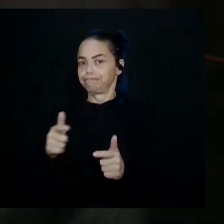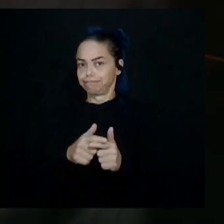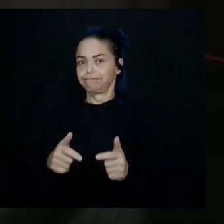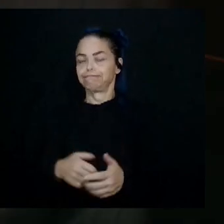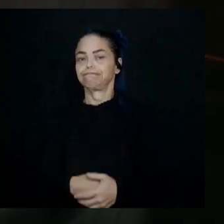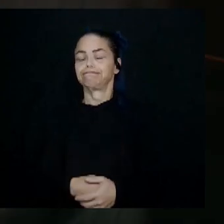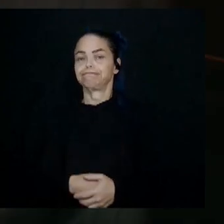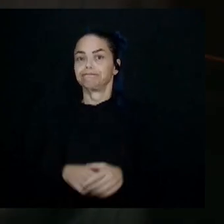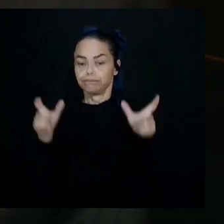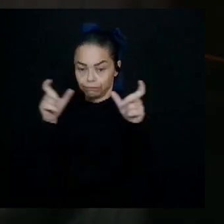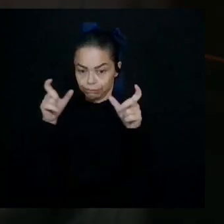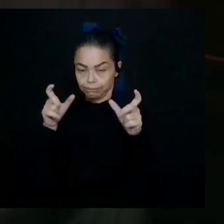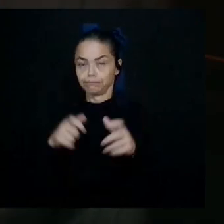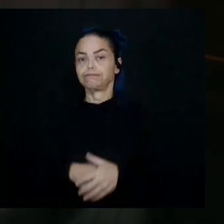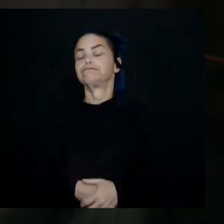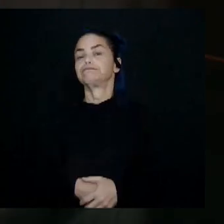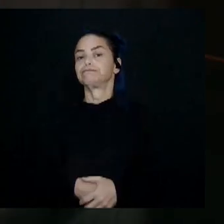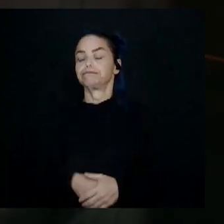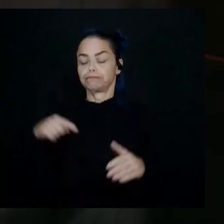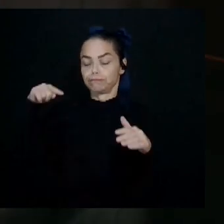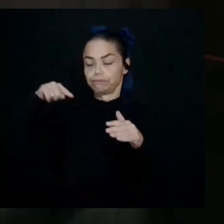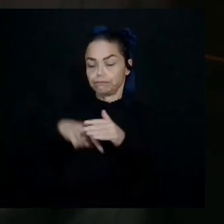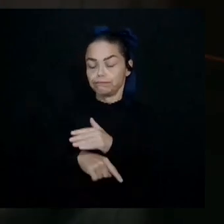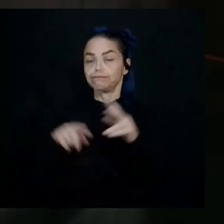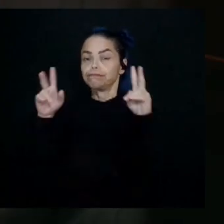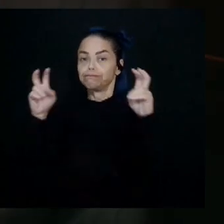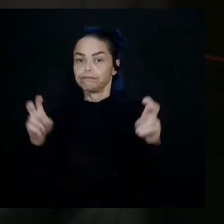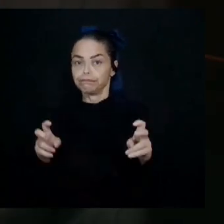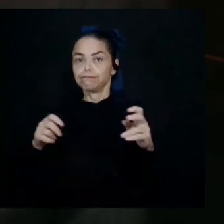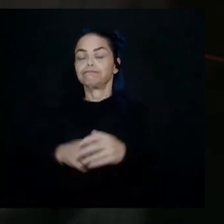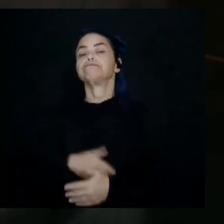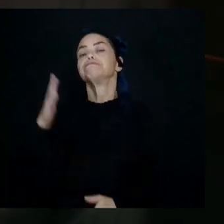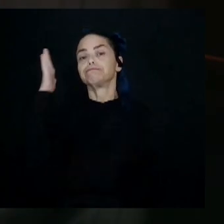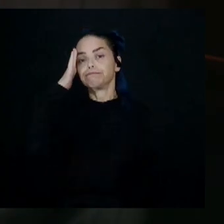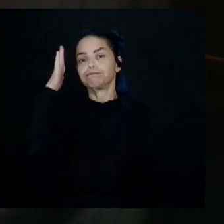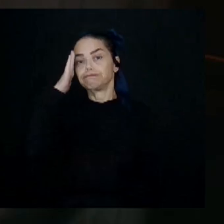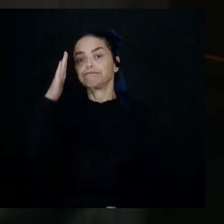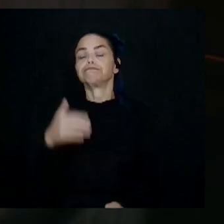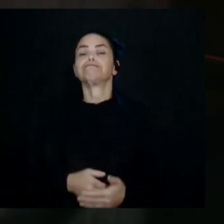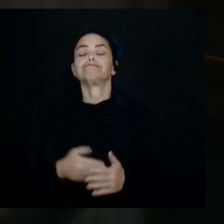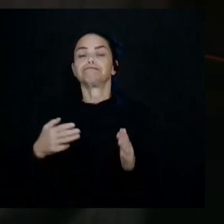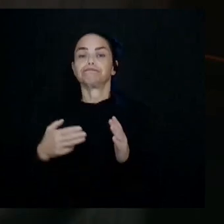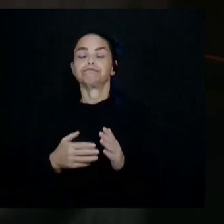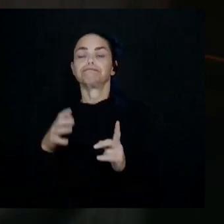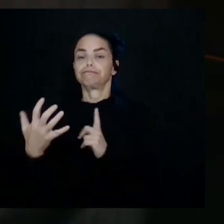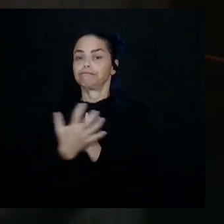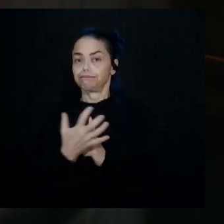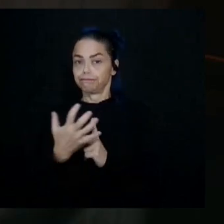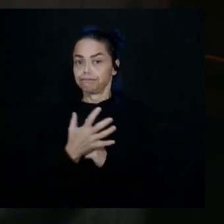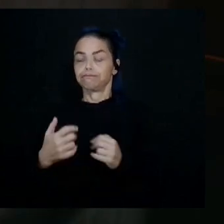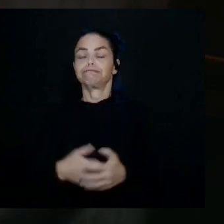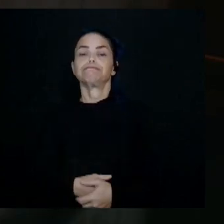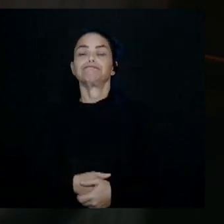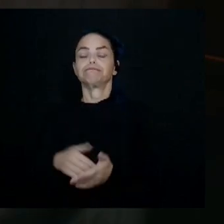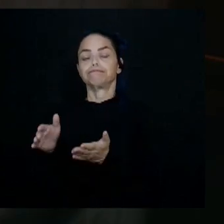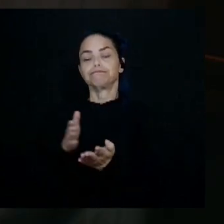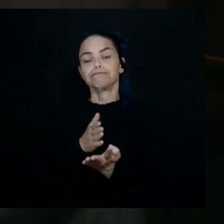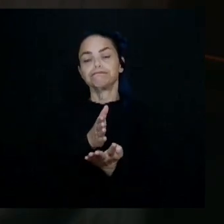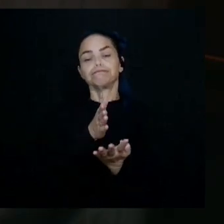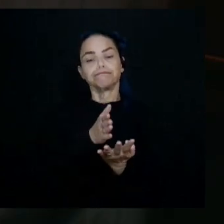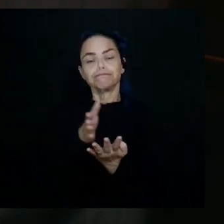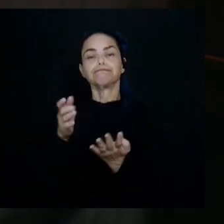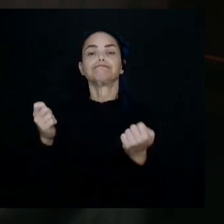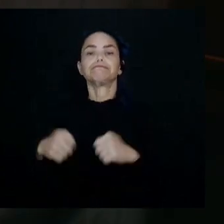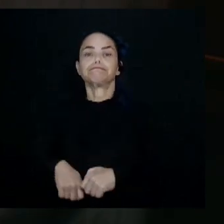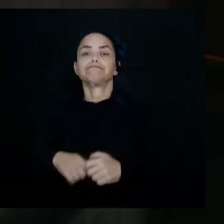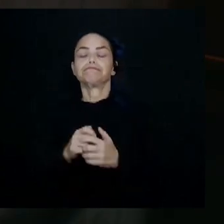alerta, para a gente aprofundar esse tema, para a gente entender as causas, os impactos e os caminhos possíveis. Vamos